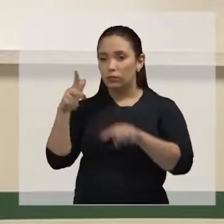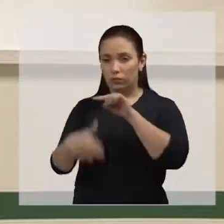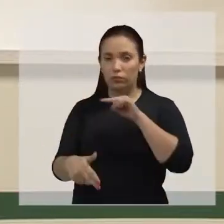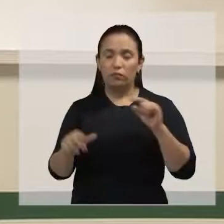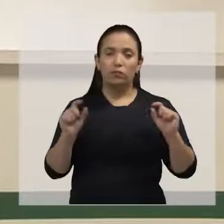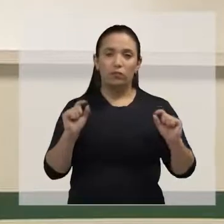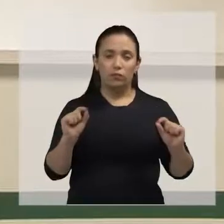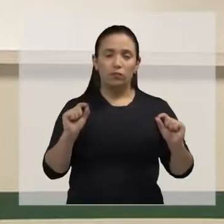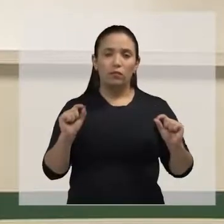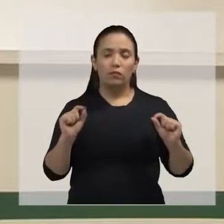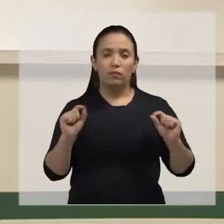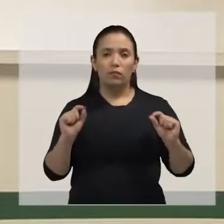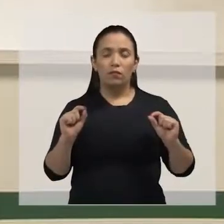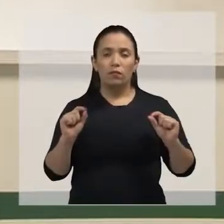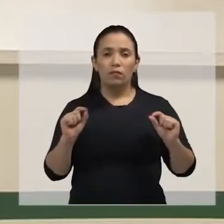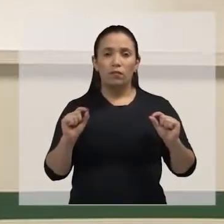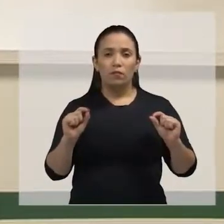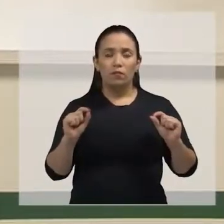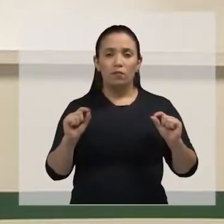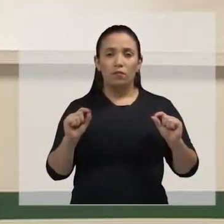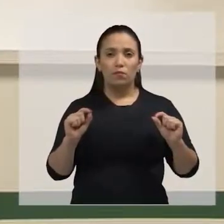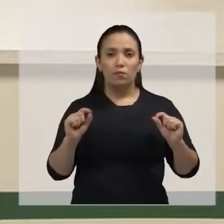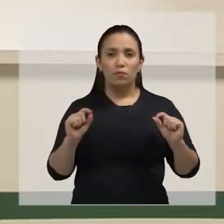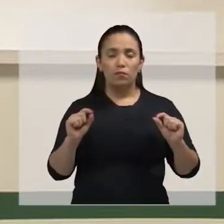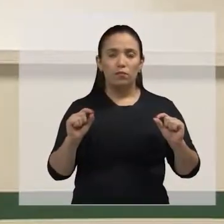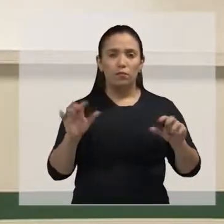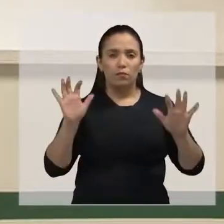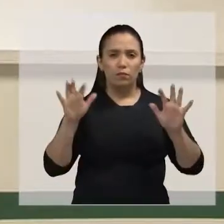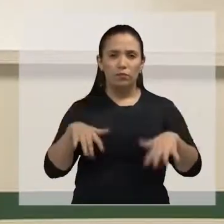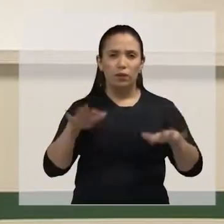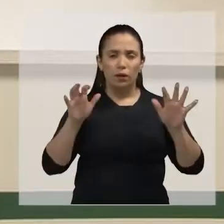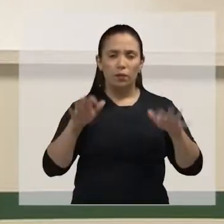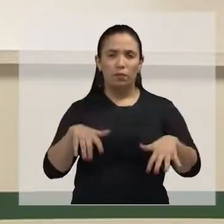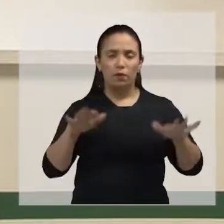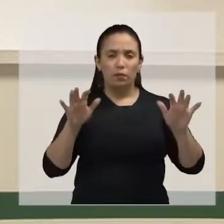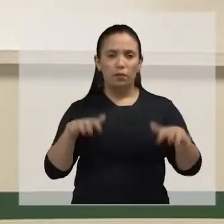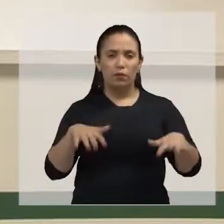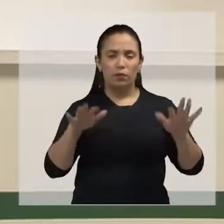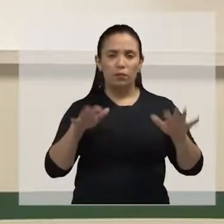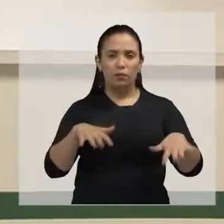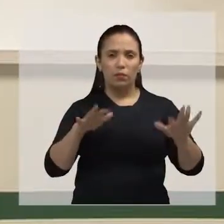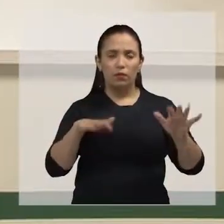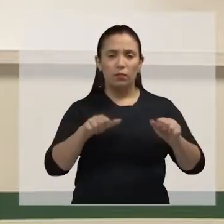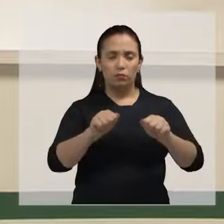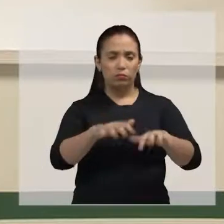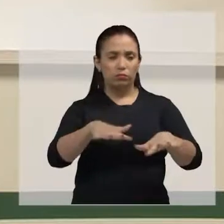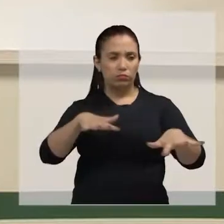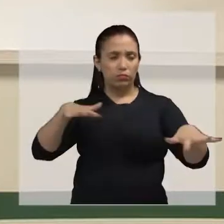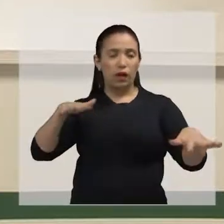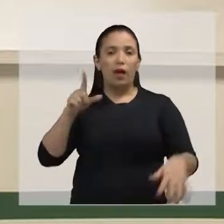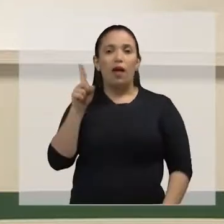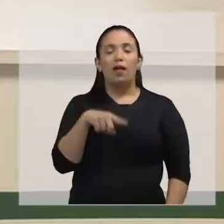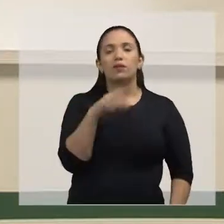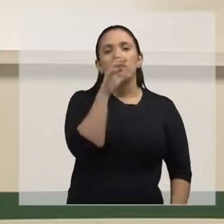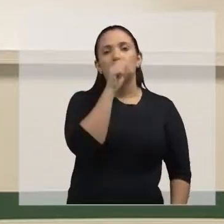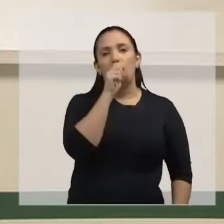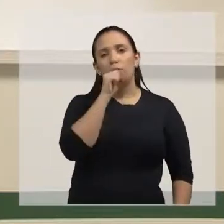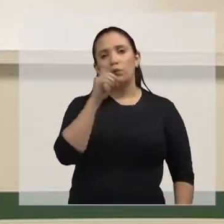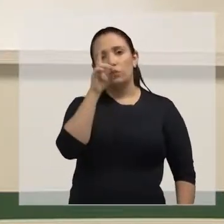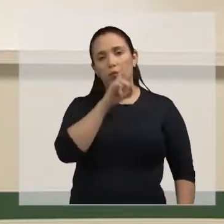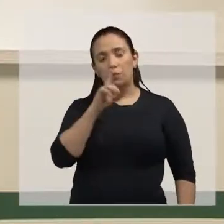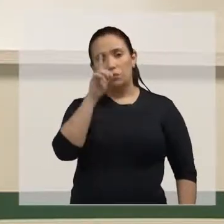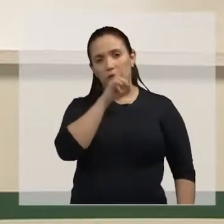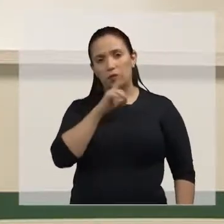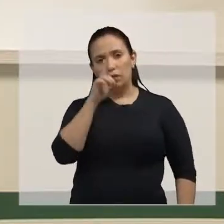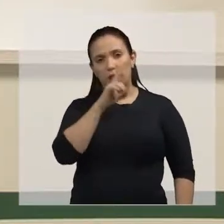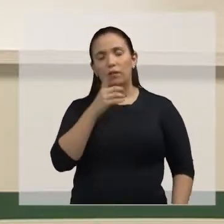lembrando, aqueles outros dias que deram aquelas... Grandes multidões. Monstruosas, era finais de semana. Né?